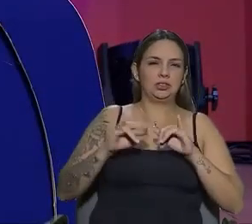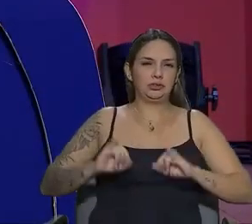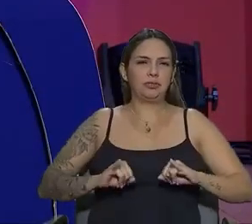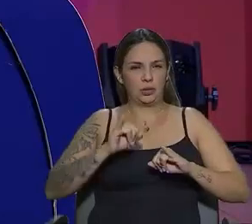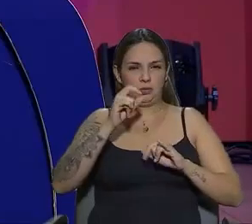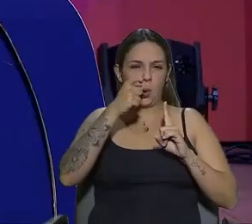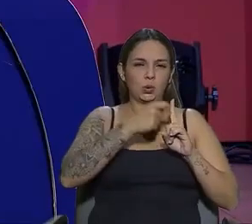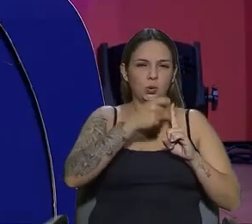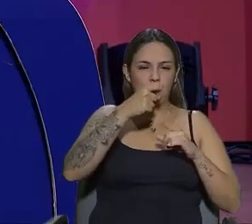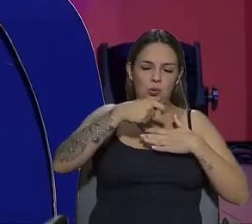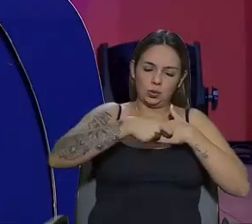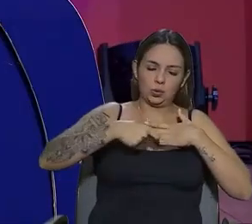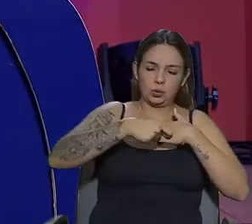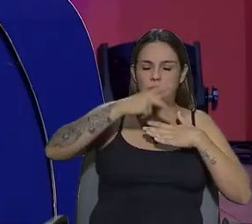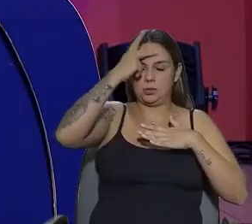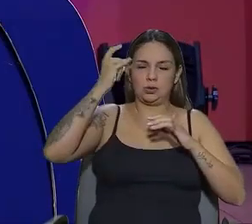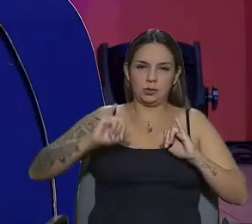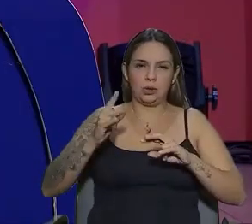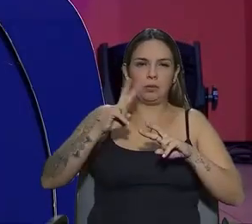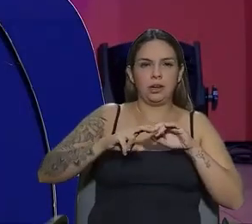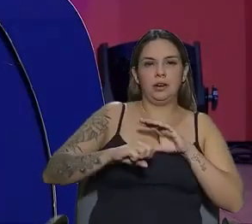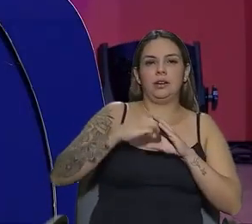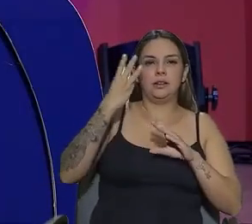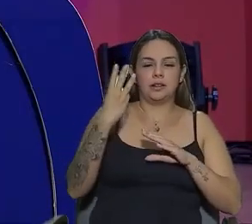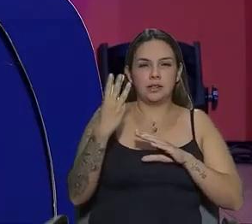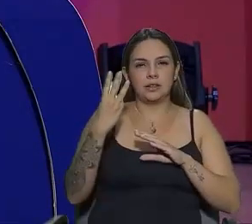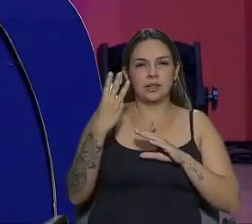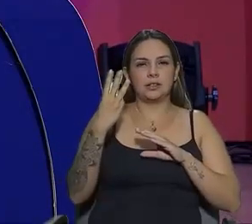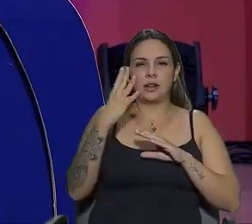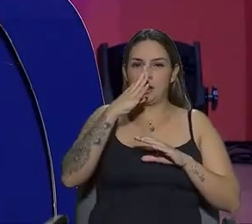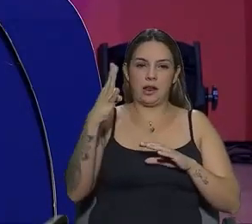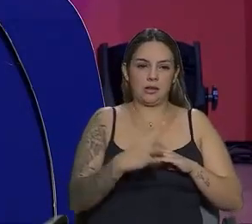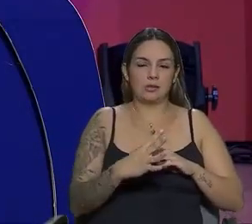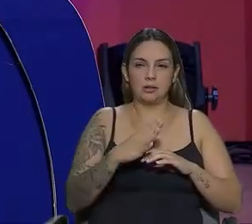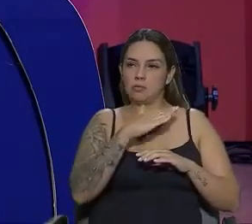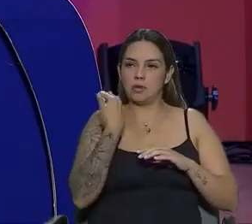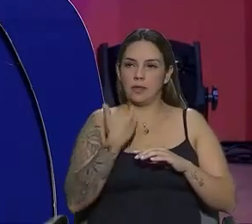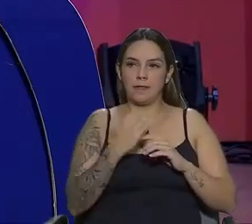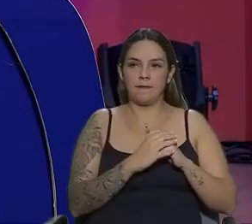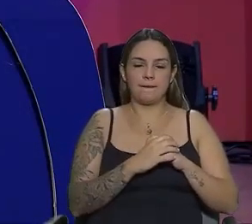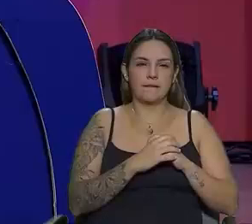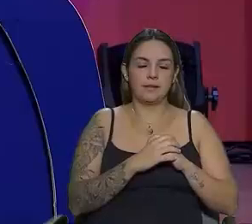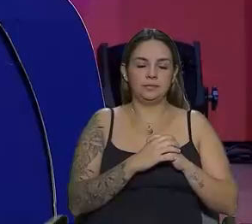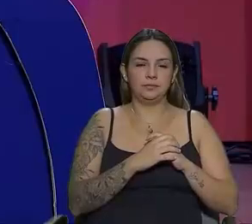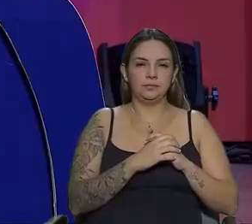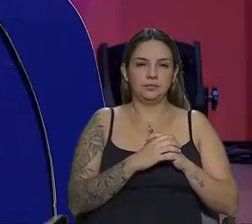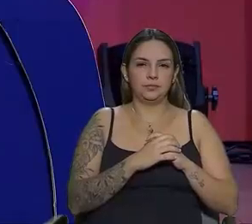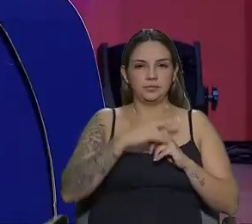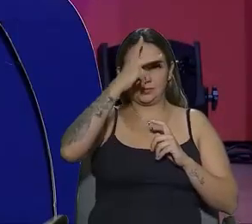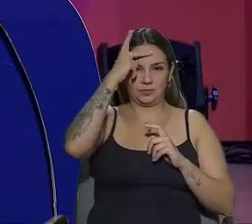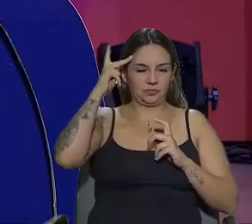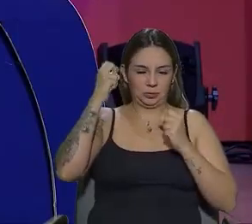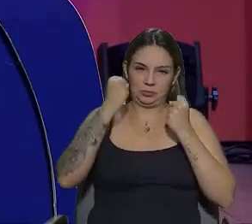Sibéria. O próprio Cervantes foi preso 3 vezes, acusado de assassinato, assim, o